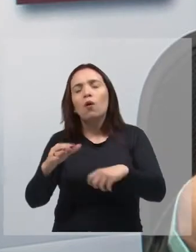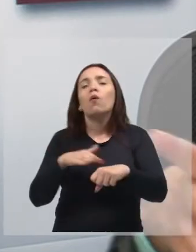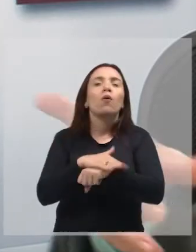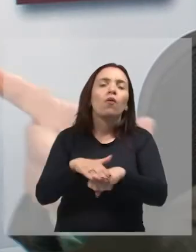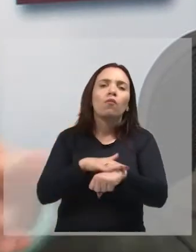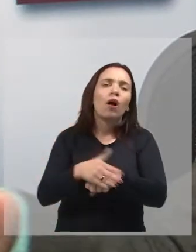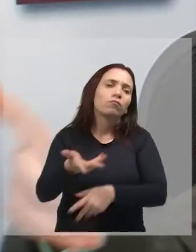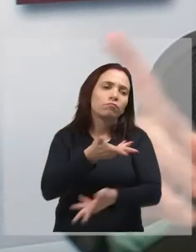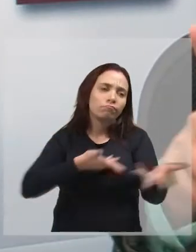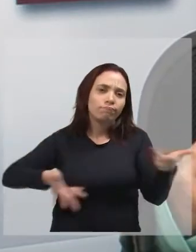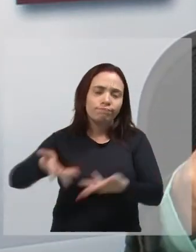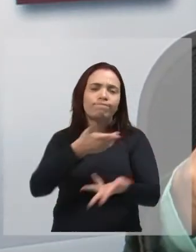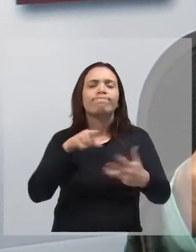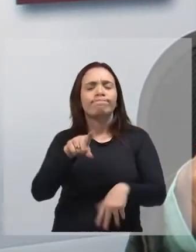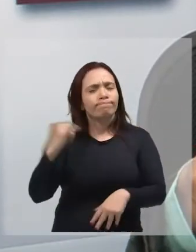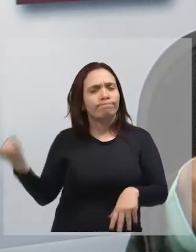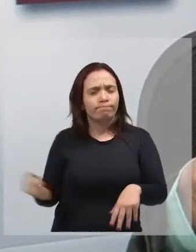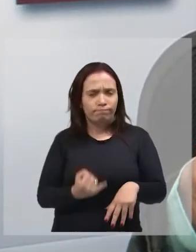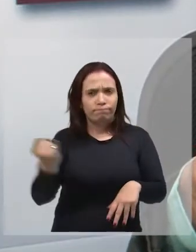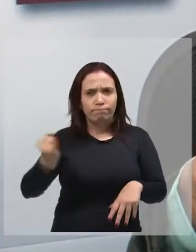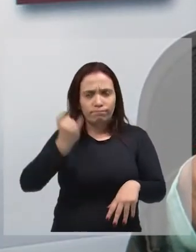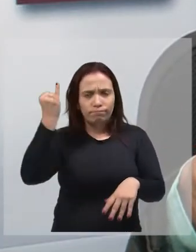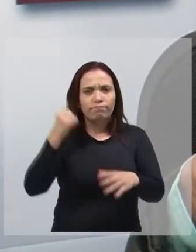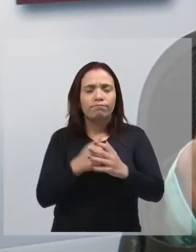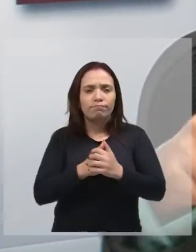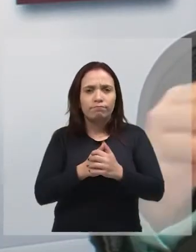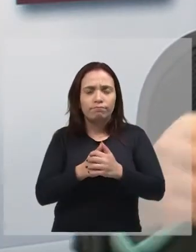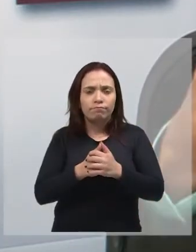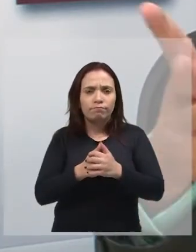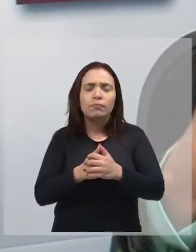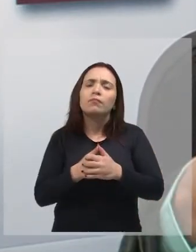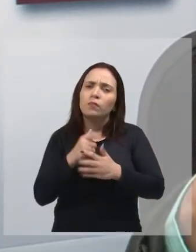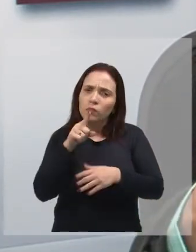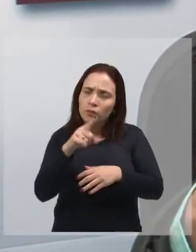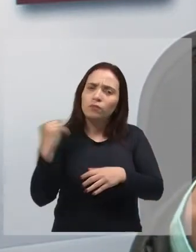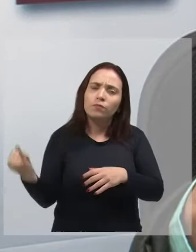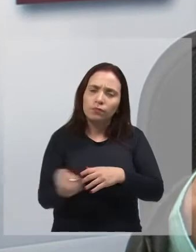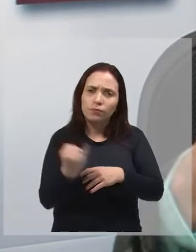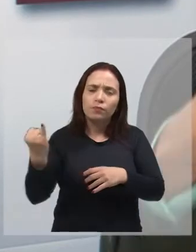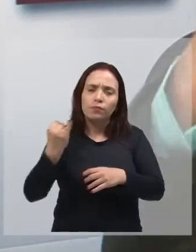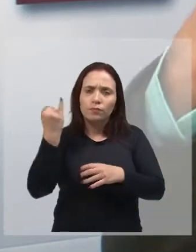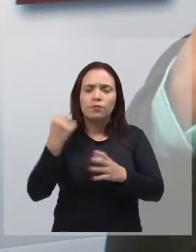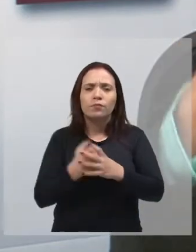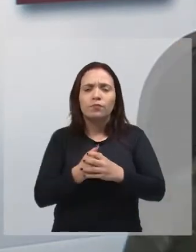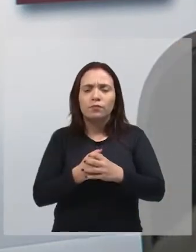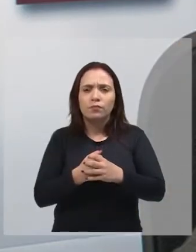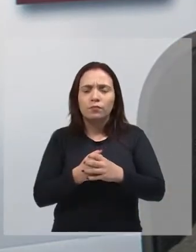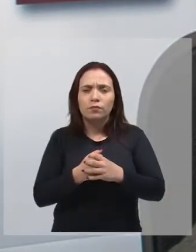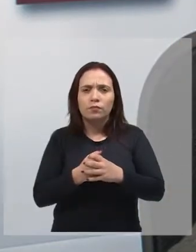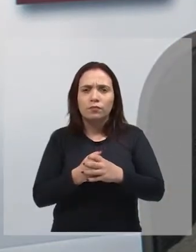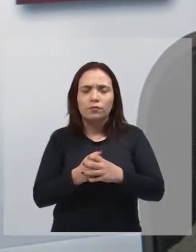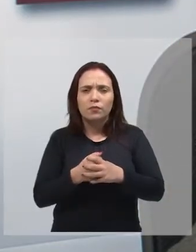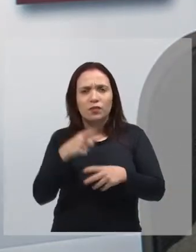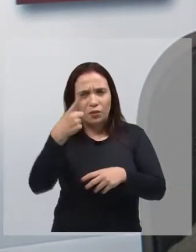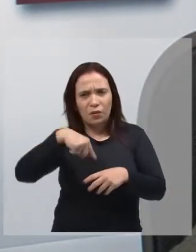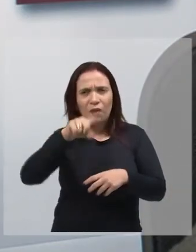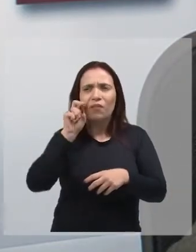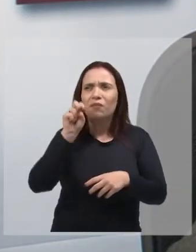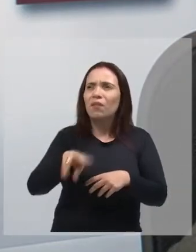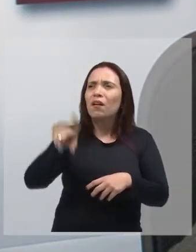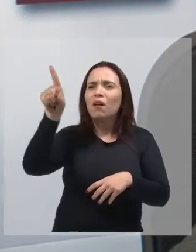questionamentos. E isso é importante, Paulo. Isso é uma evolução. Não aquilo que nós estamos assistindo no